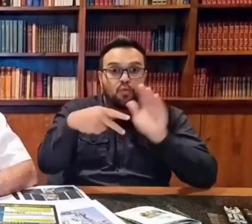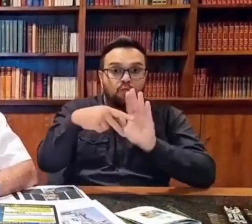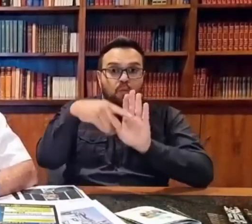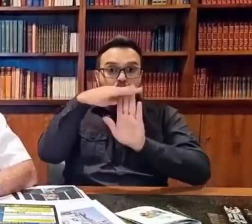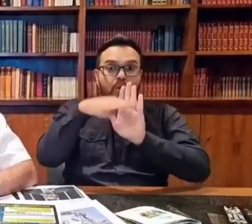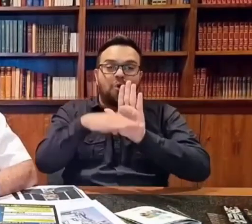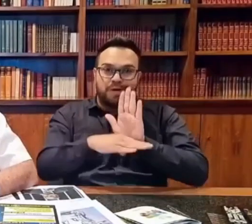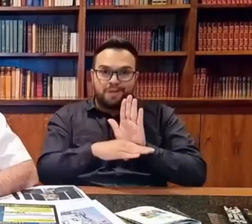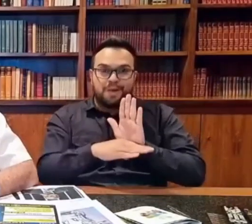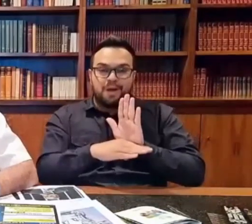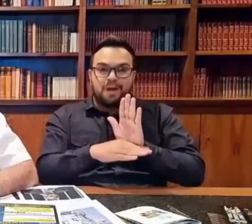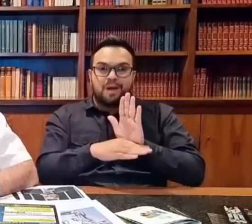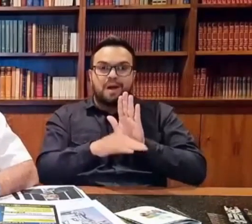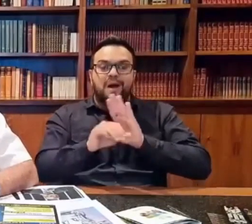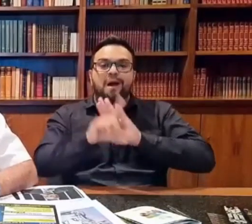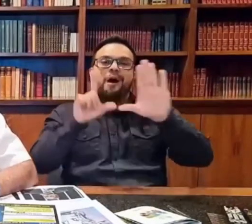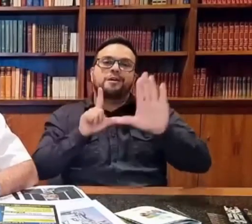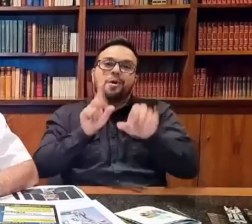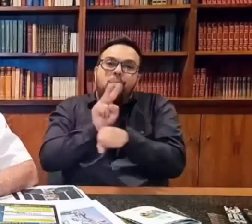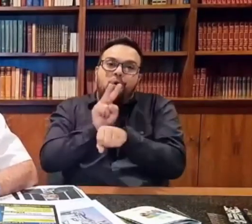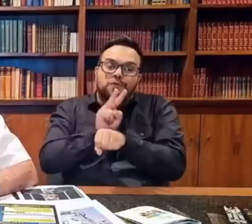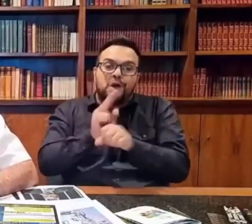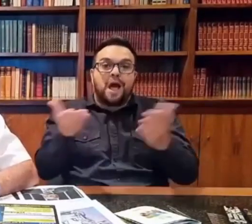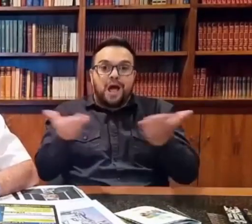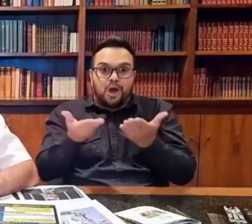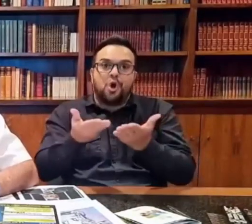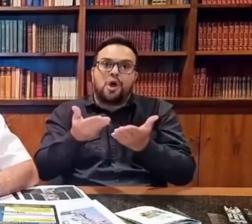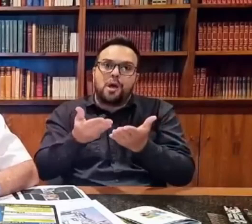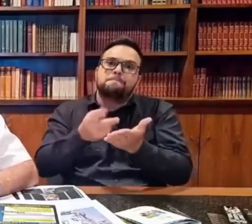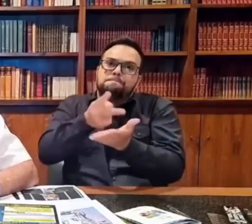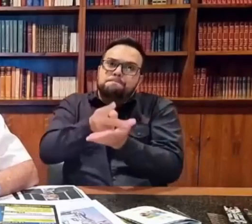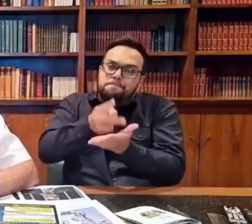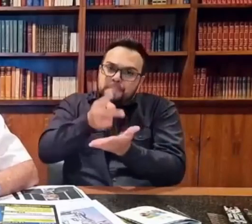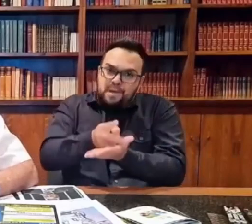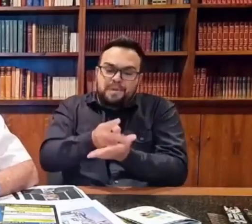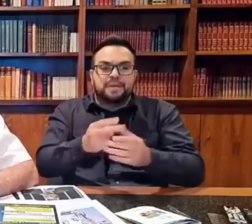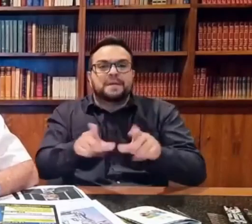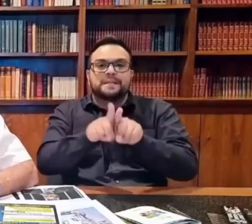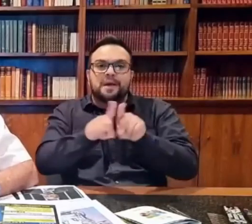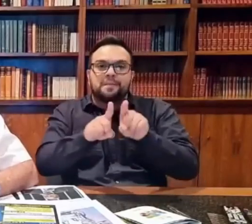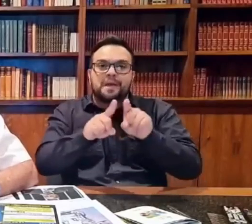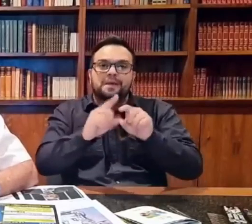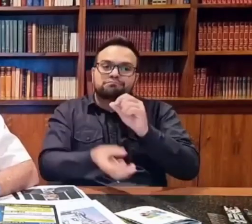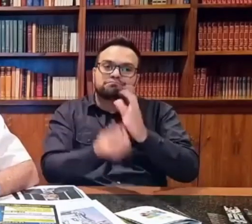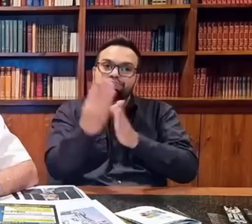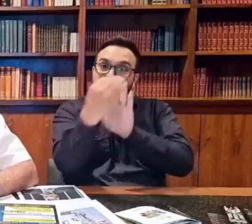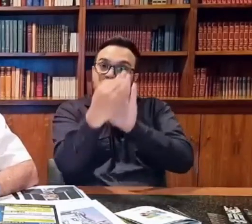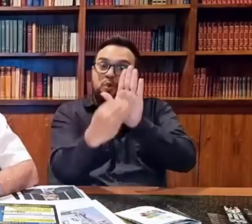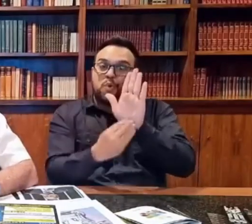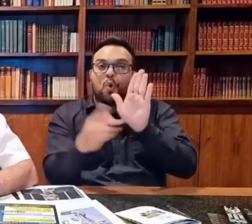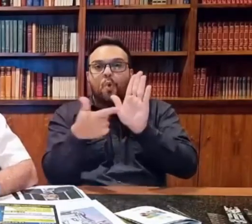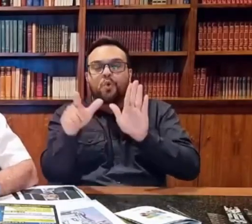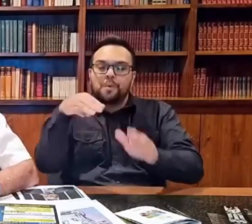constitucionais que estão sendo vilipendiados quase que diariamente né contra esta tirania e do Judiciário e